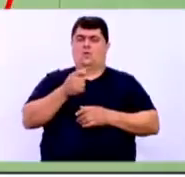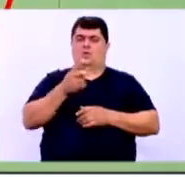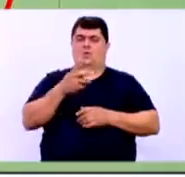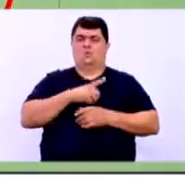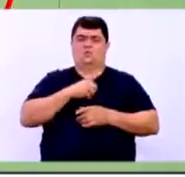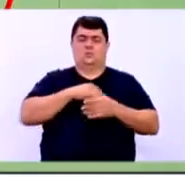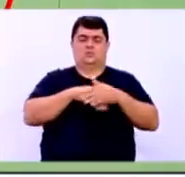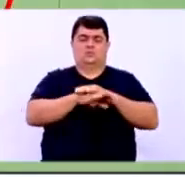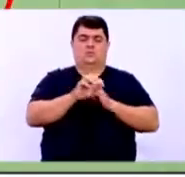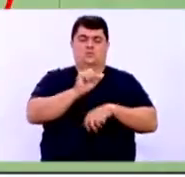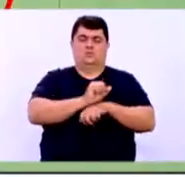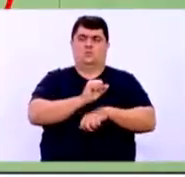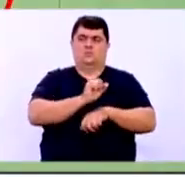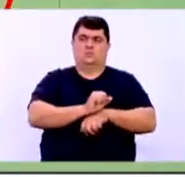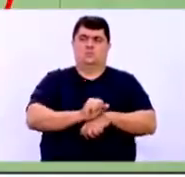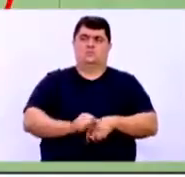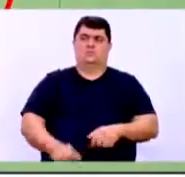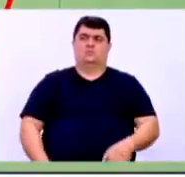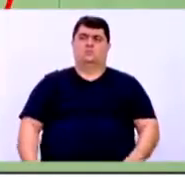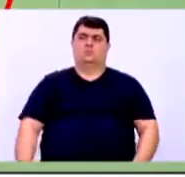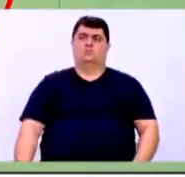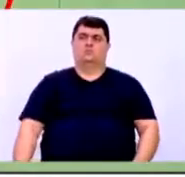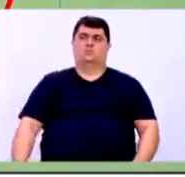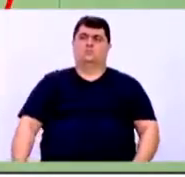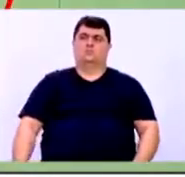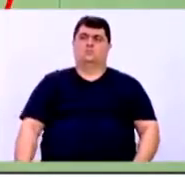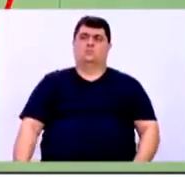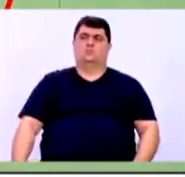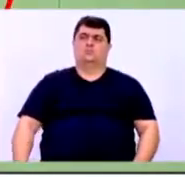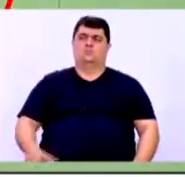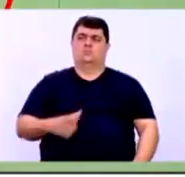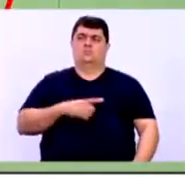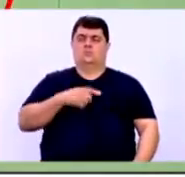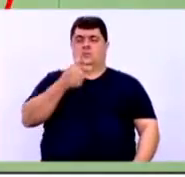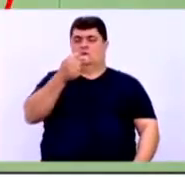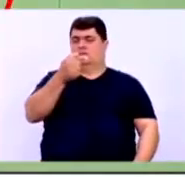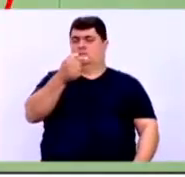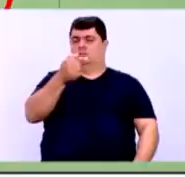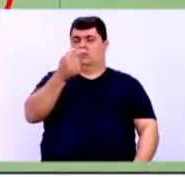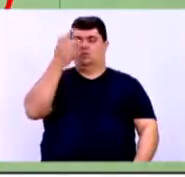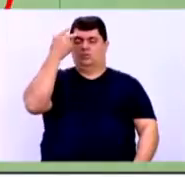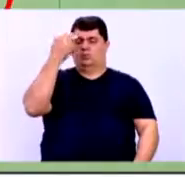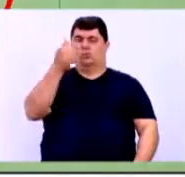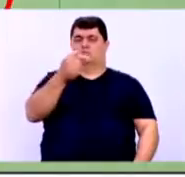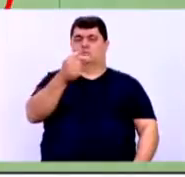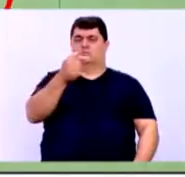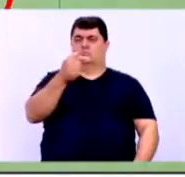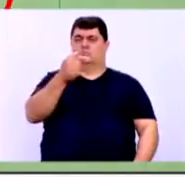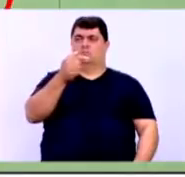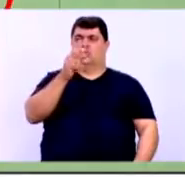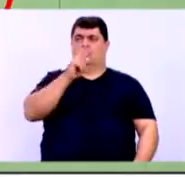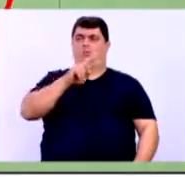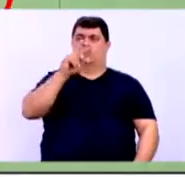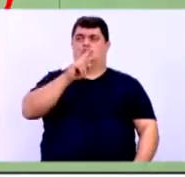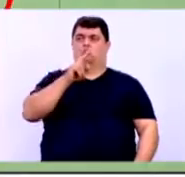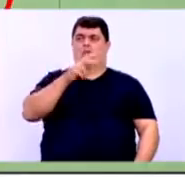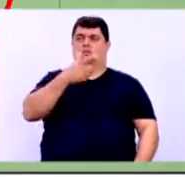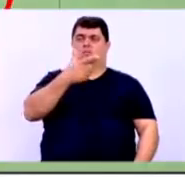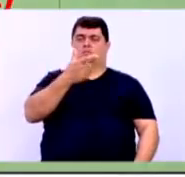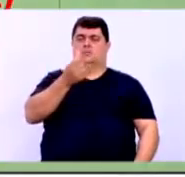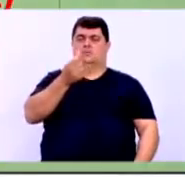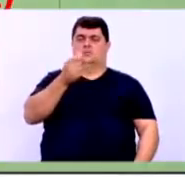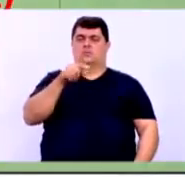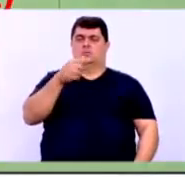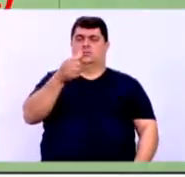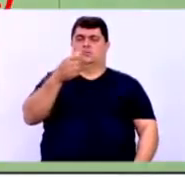estoque. É isso aqui, ó. Sobrou 7 unidades de um determinado produto com o valor tal, que o valor final